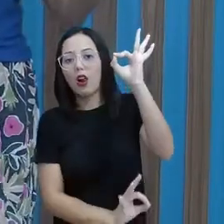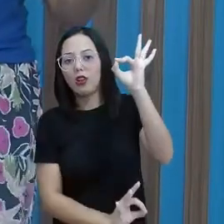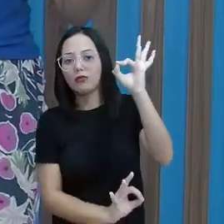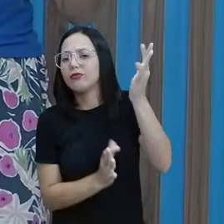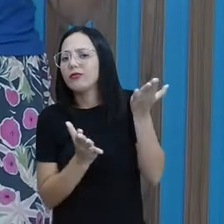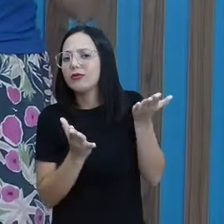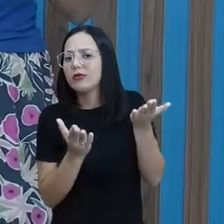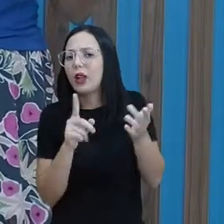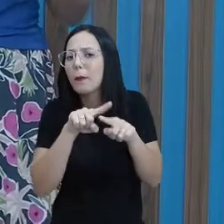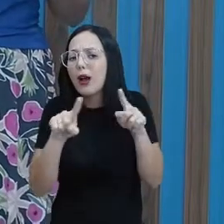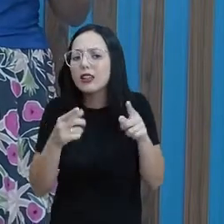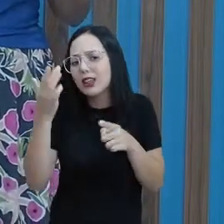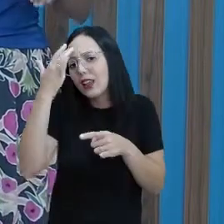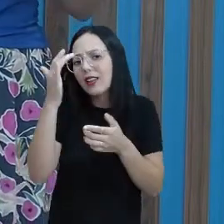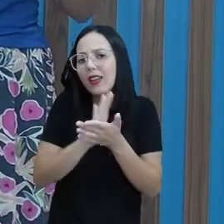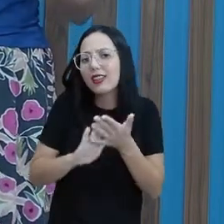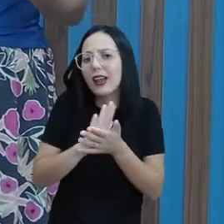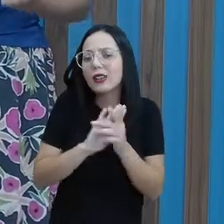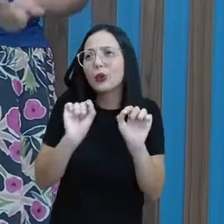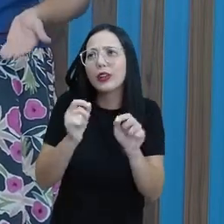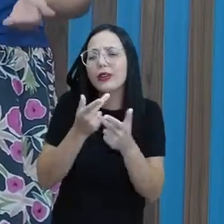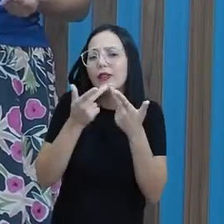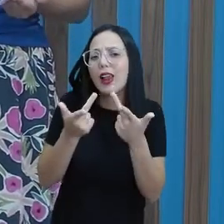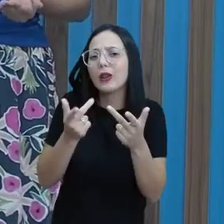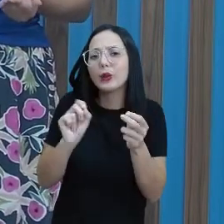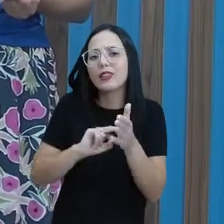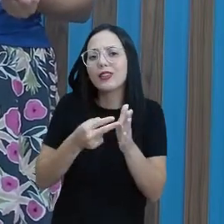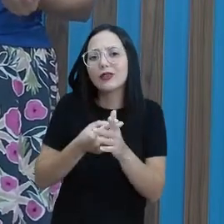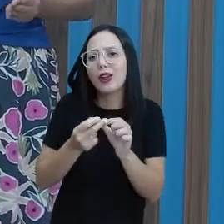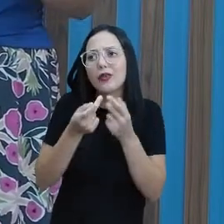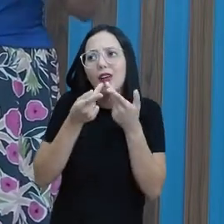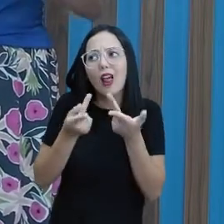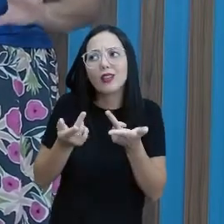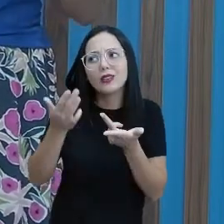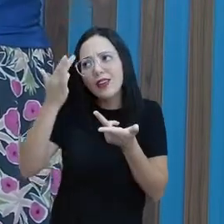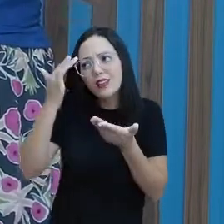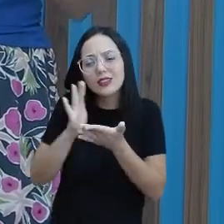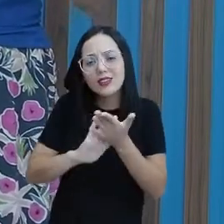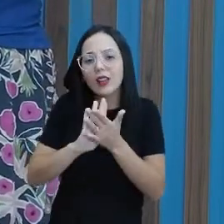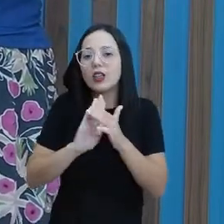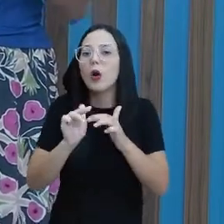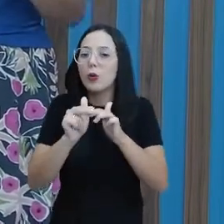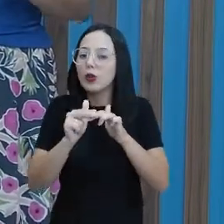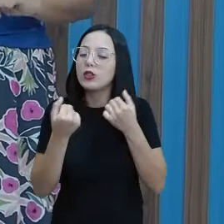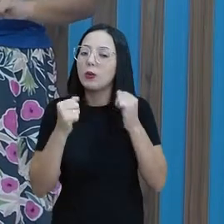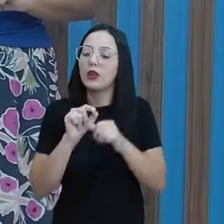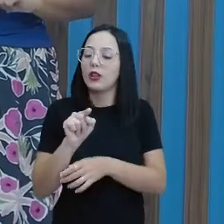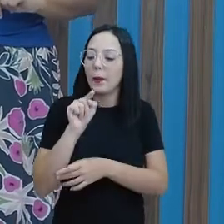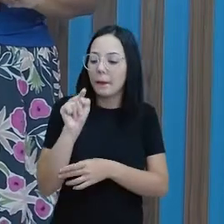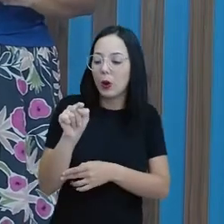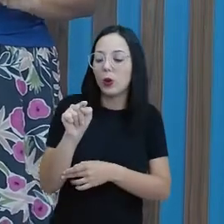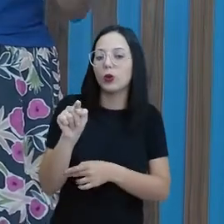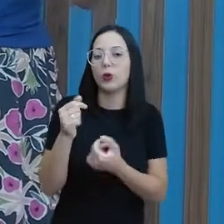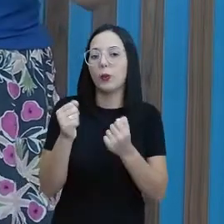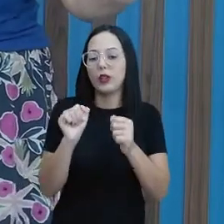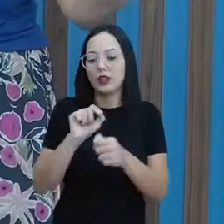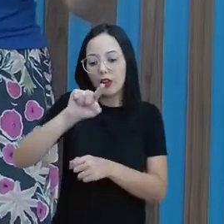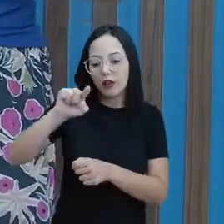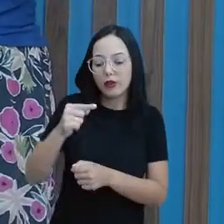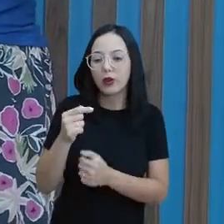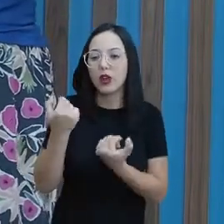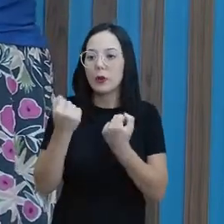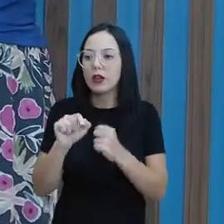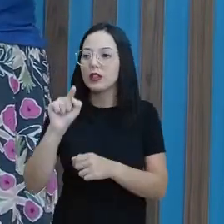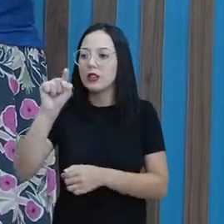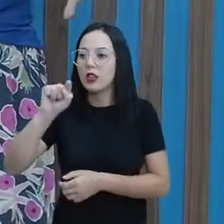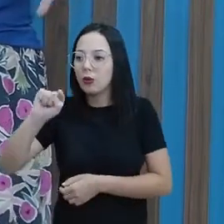E aí você não entende o que está sendo dito. Então é preciso botar um pontinho final, uma vírgula, um ponto e